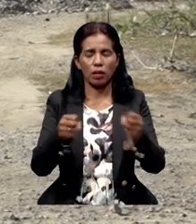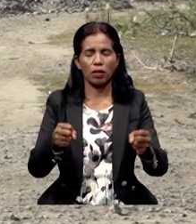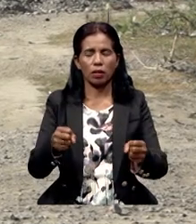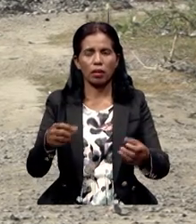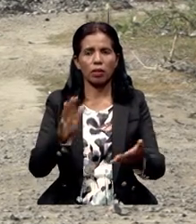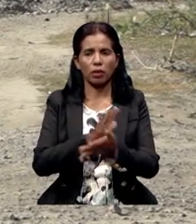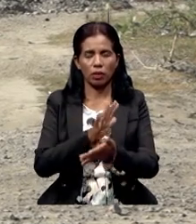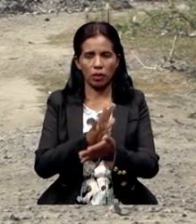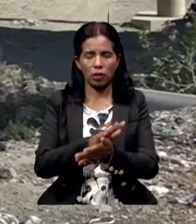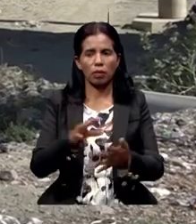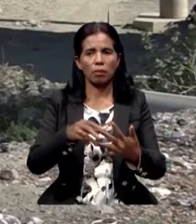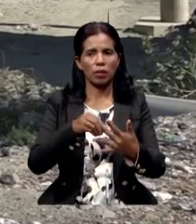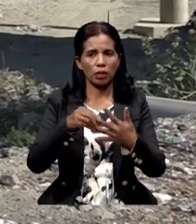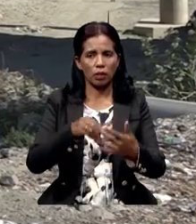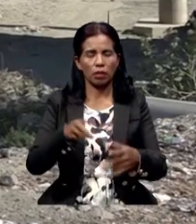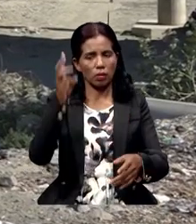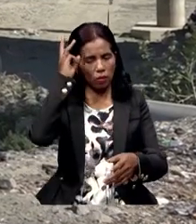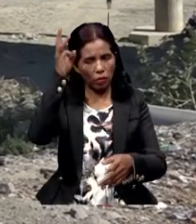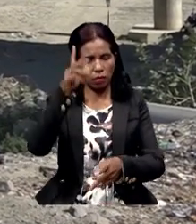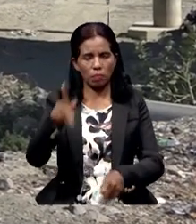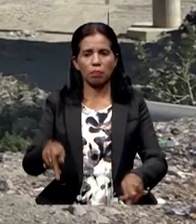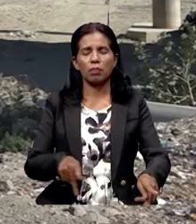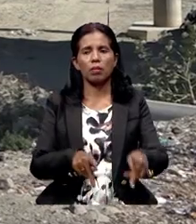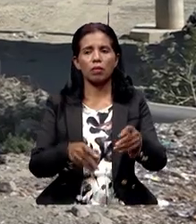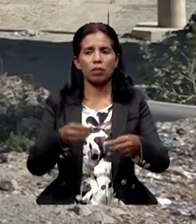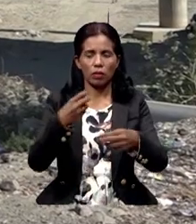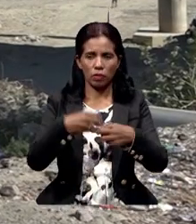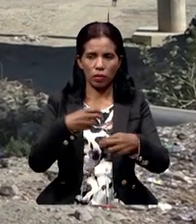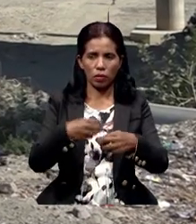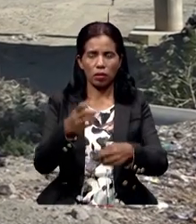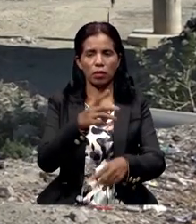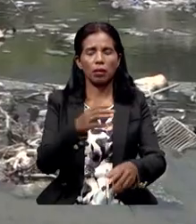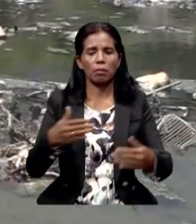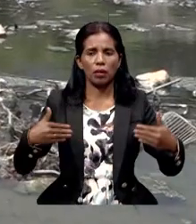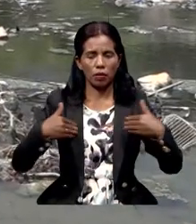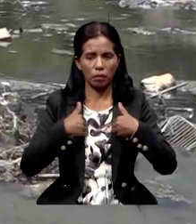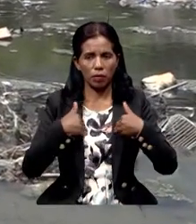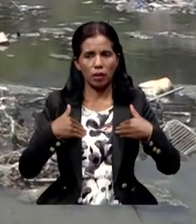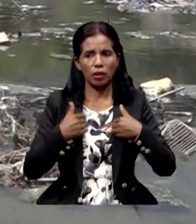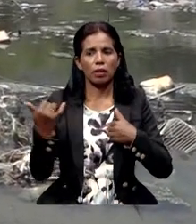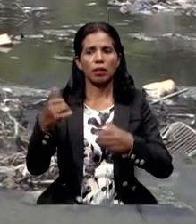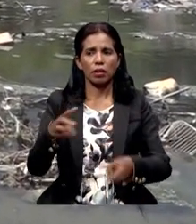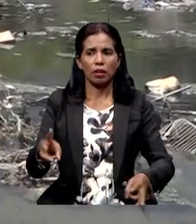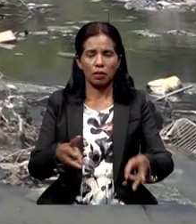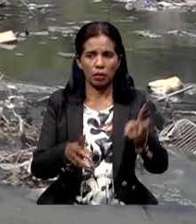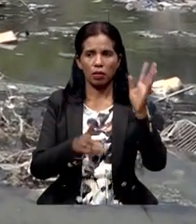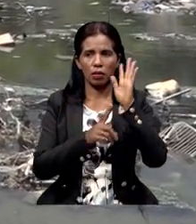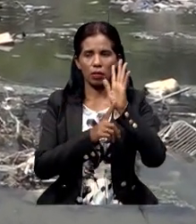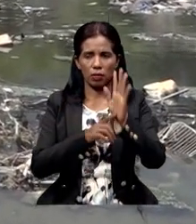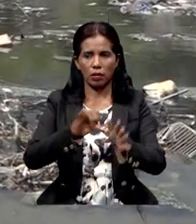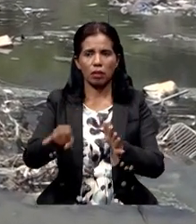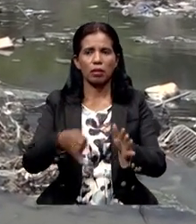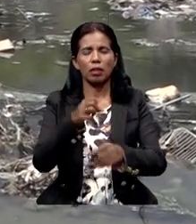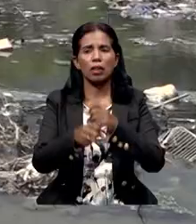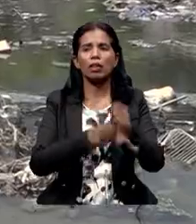no plástico nebe sai preocupação mundial, tamba foa ameaça ba espécie sira e a tasi. Tuir publicação o si National Geographic e a